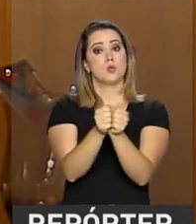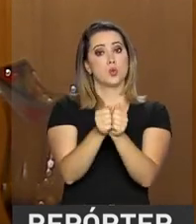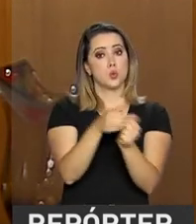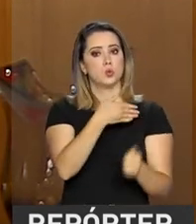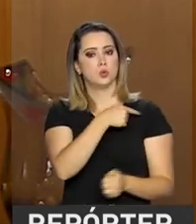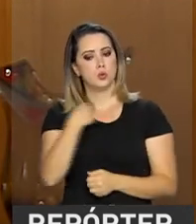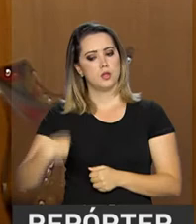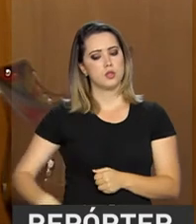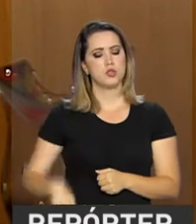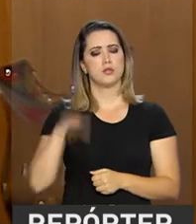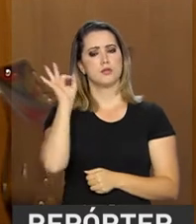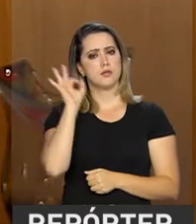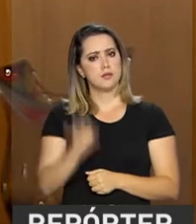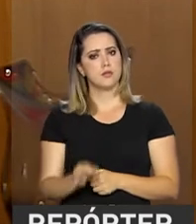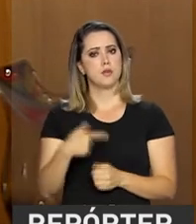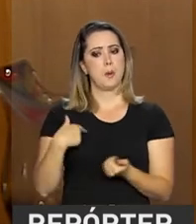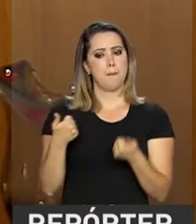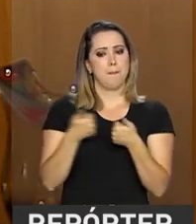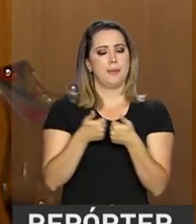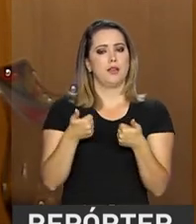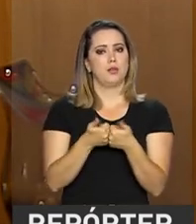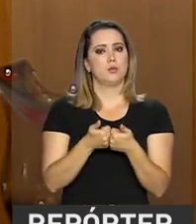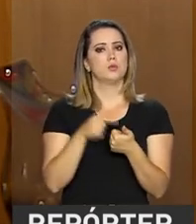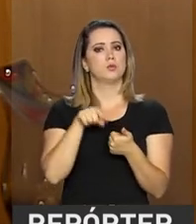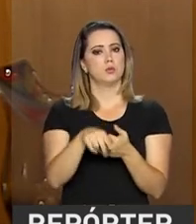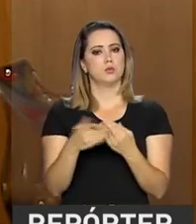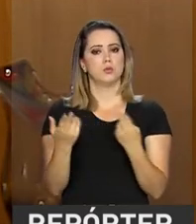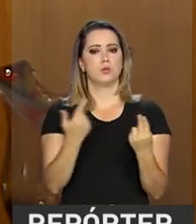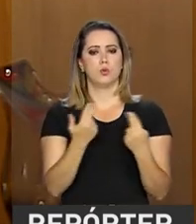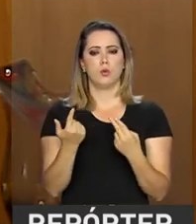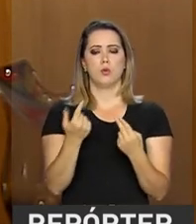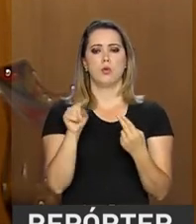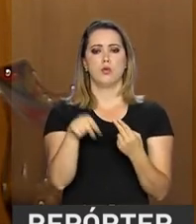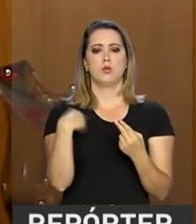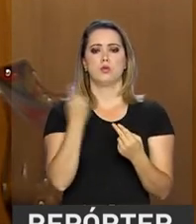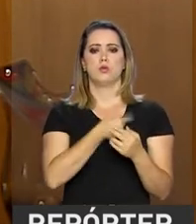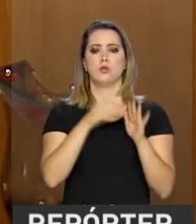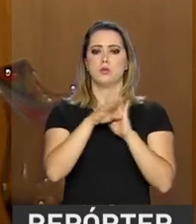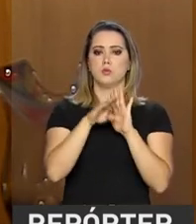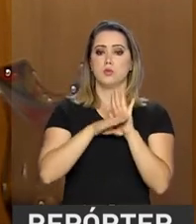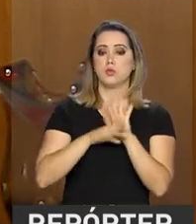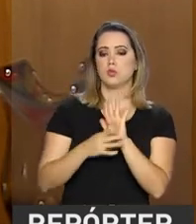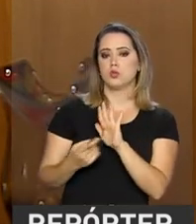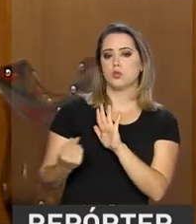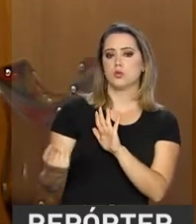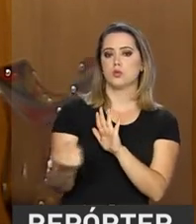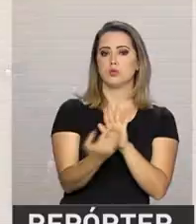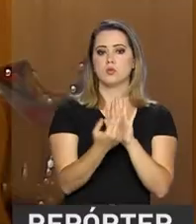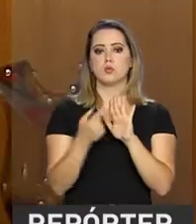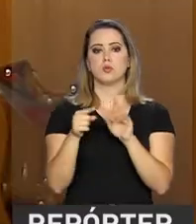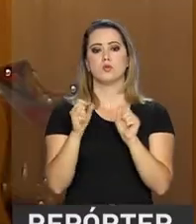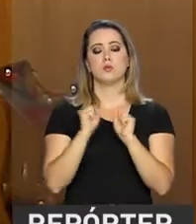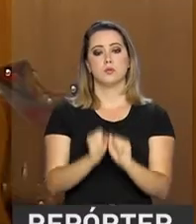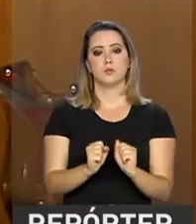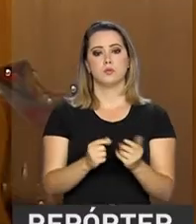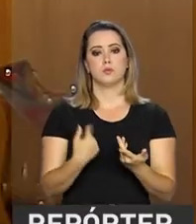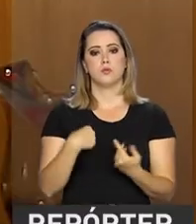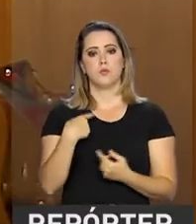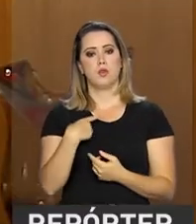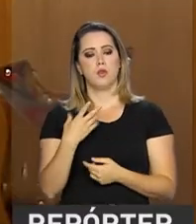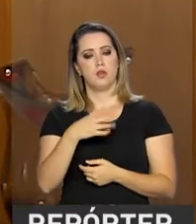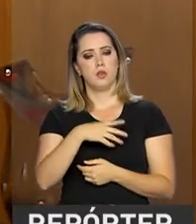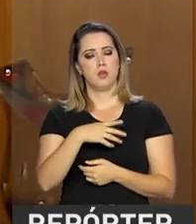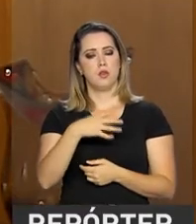seguramente estarão tão próximos quanto os nossos projectos comuns permitam estou indo